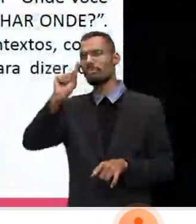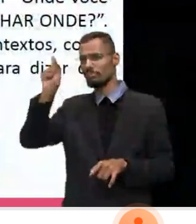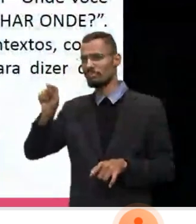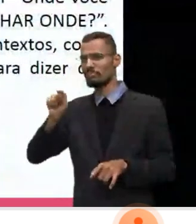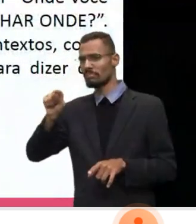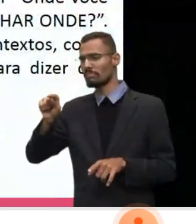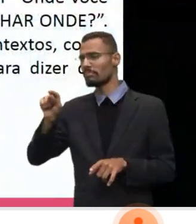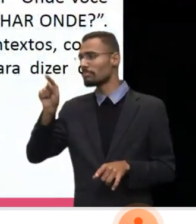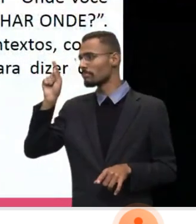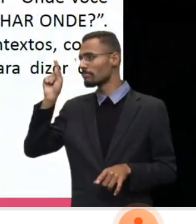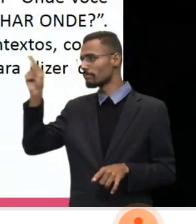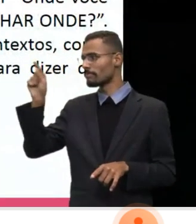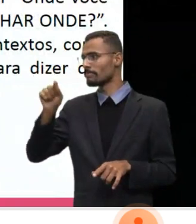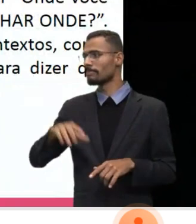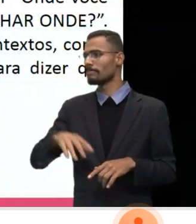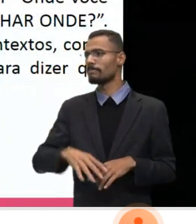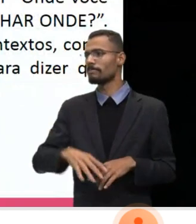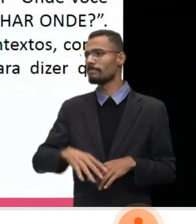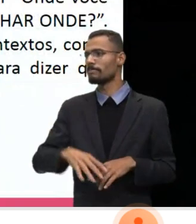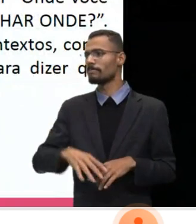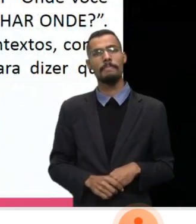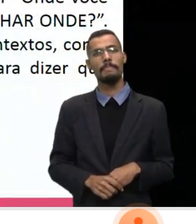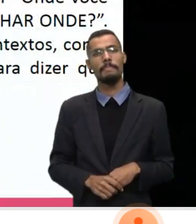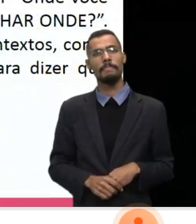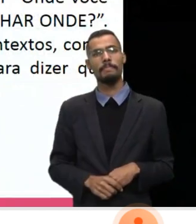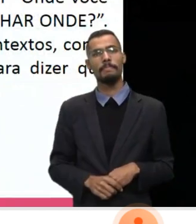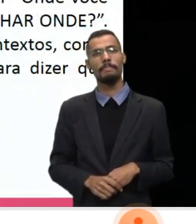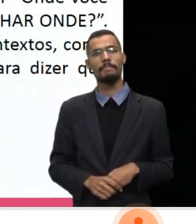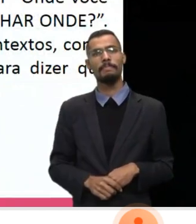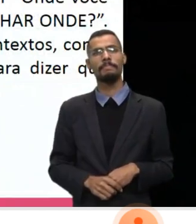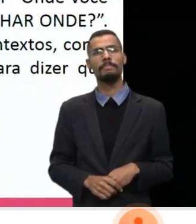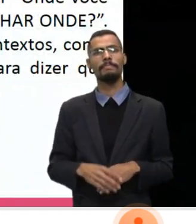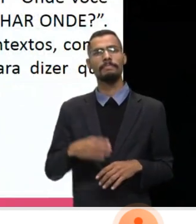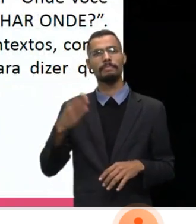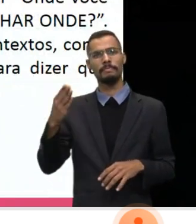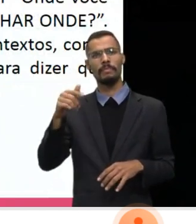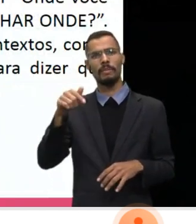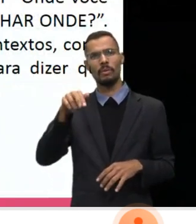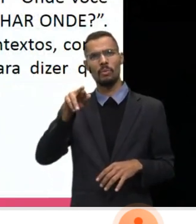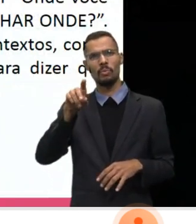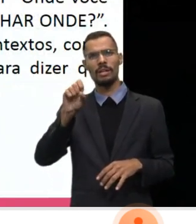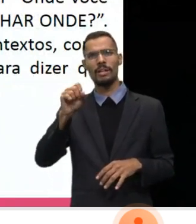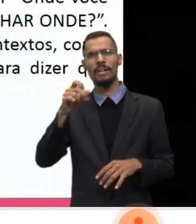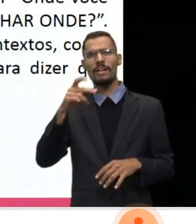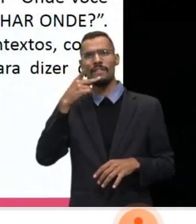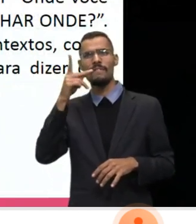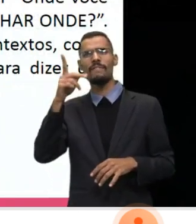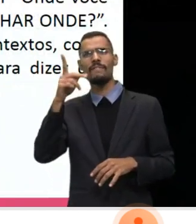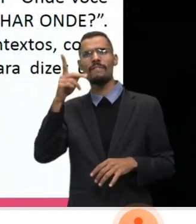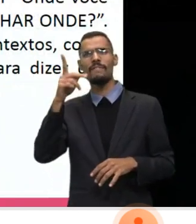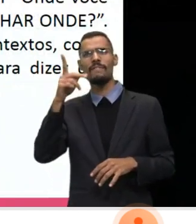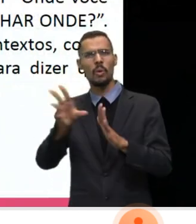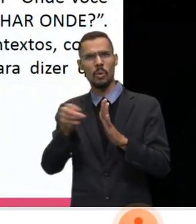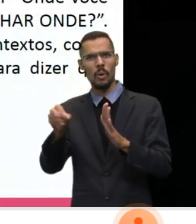ficar a estrutura da frase. Quadros e Carnop, né, eles falam que é bastante utilizado a cópia desse